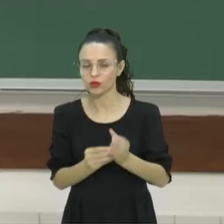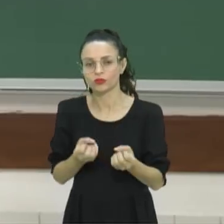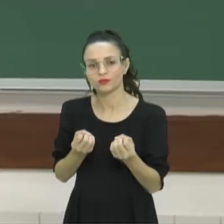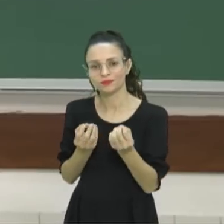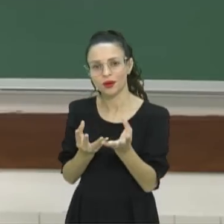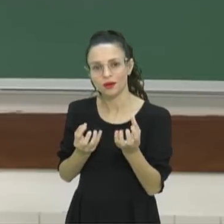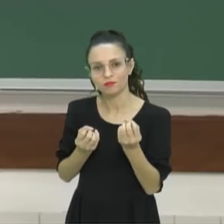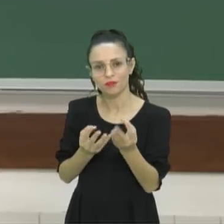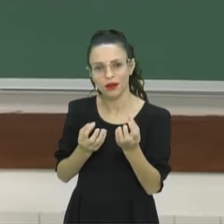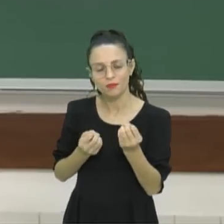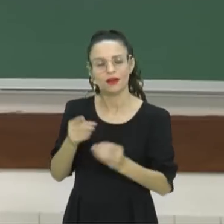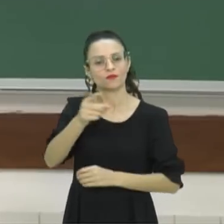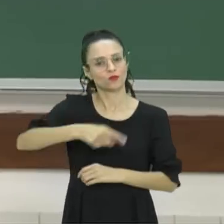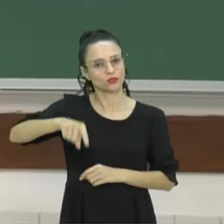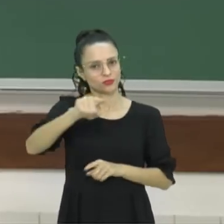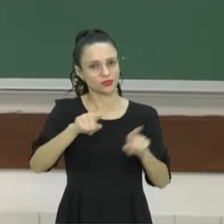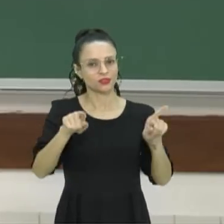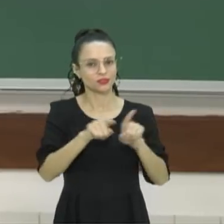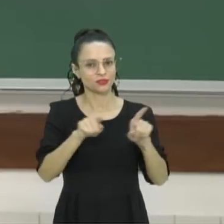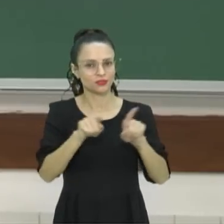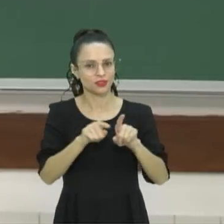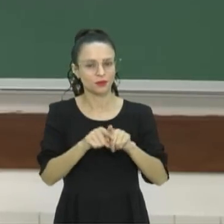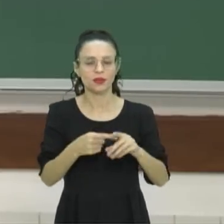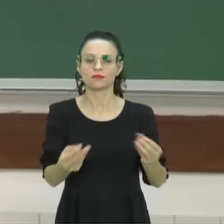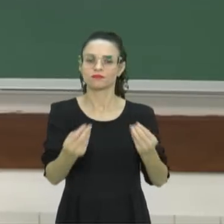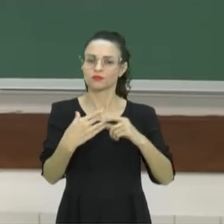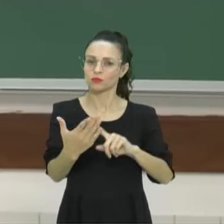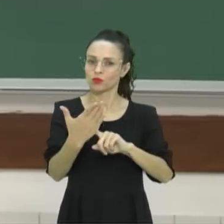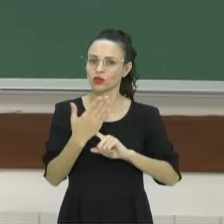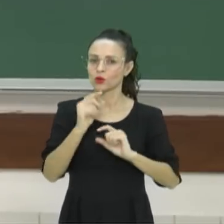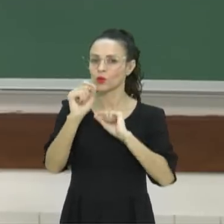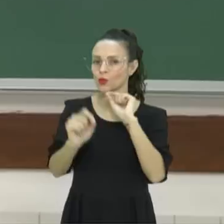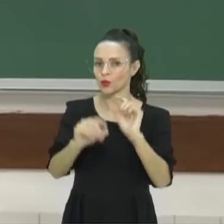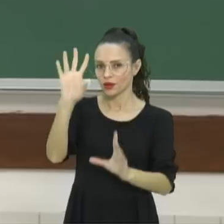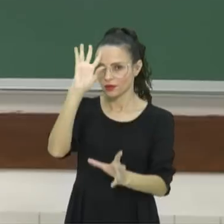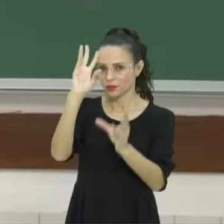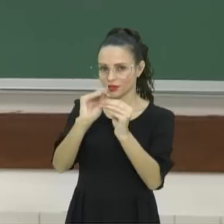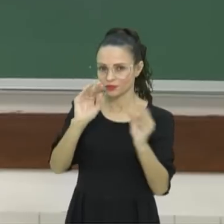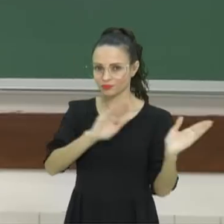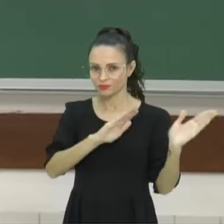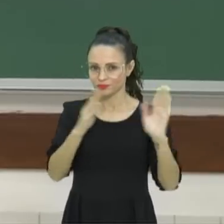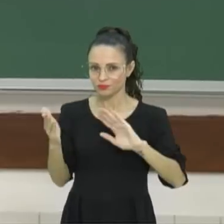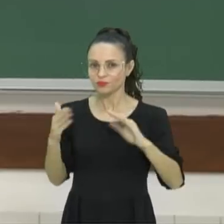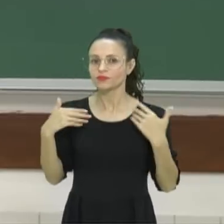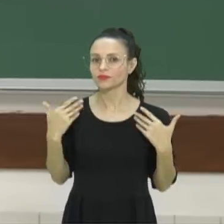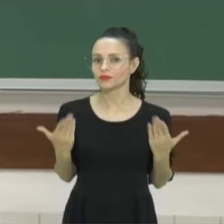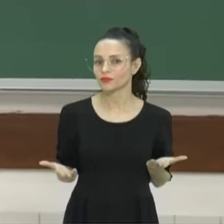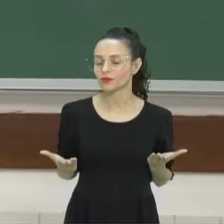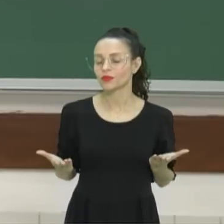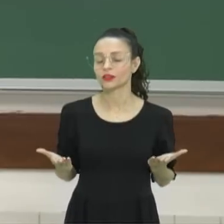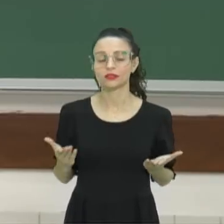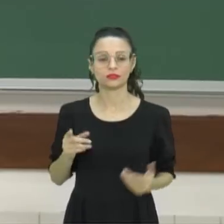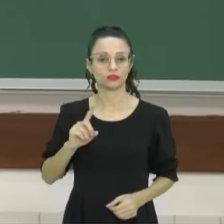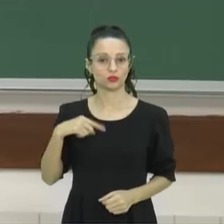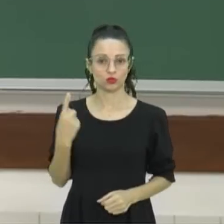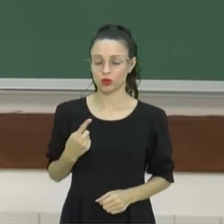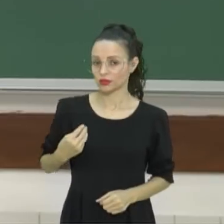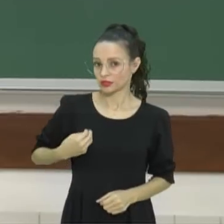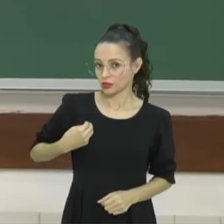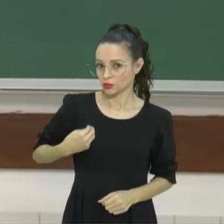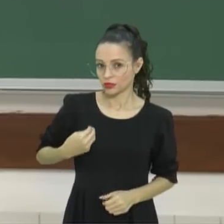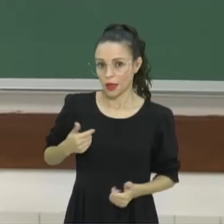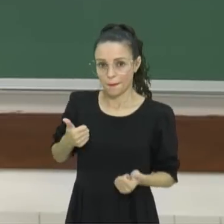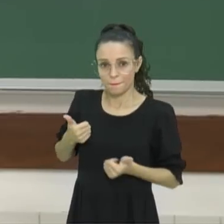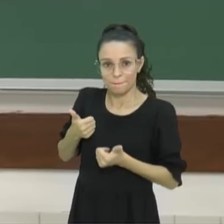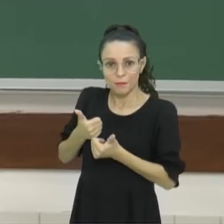dando o retorno daquilo que compreenderam desse processo. Ou seja, mesmo que nós não estejamos